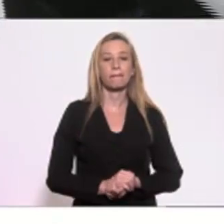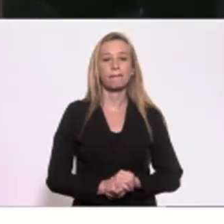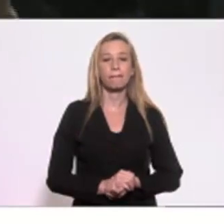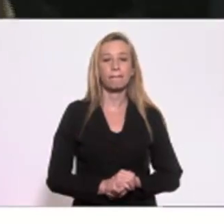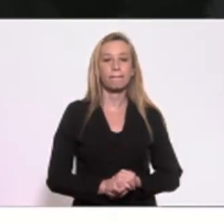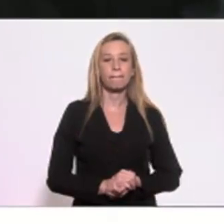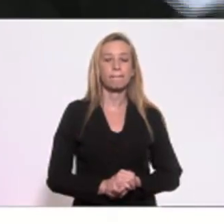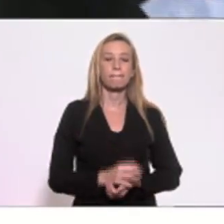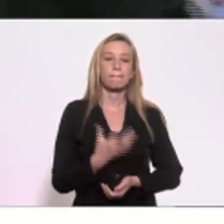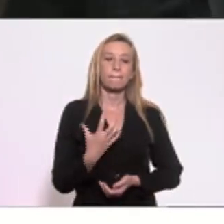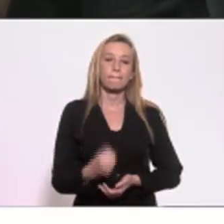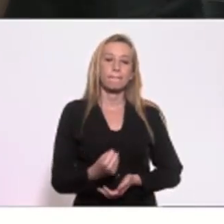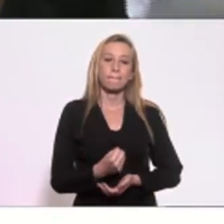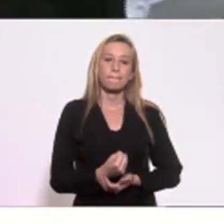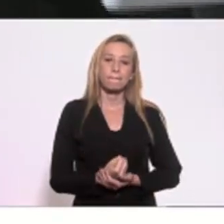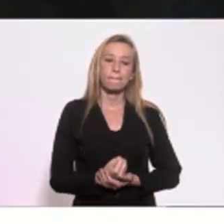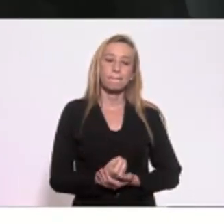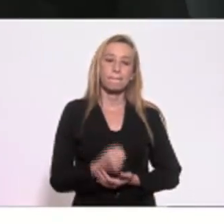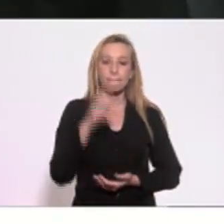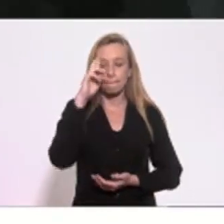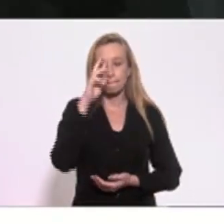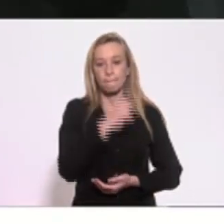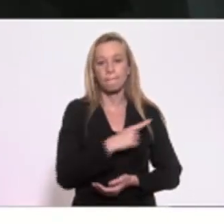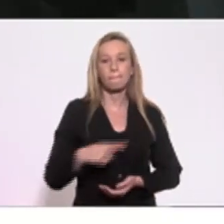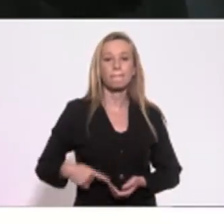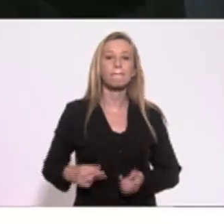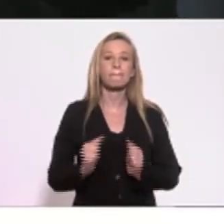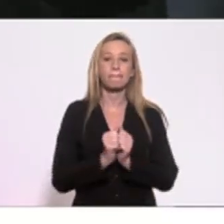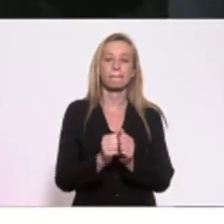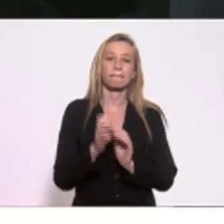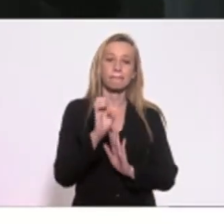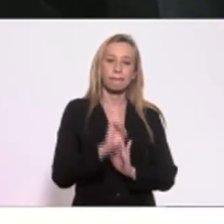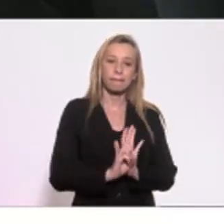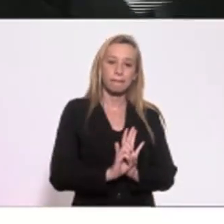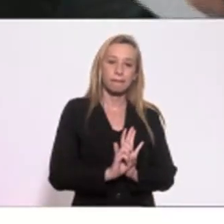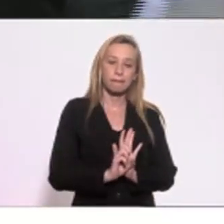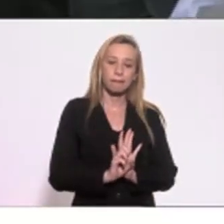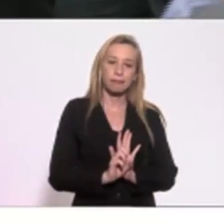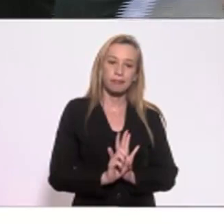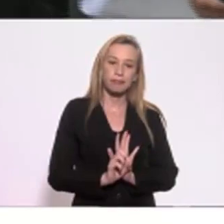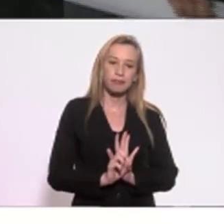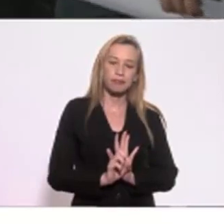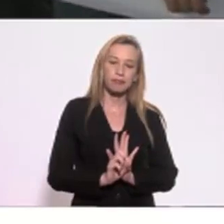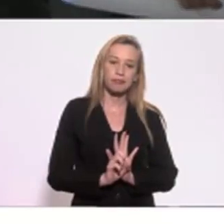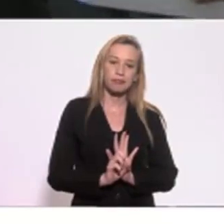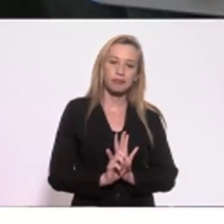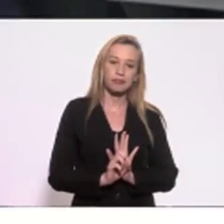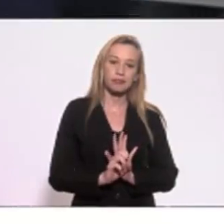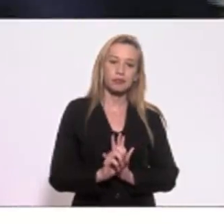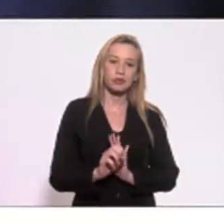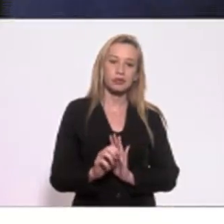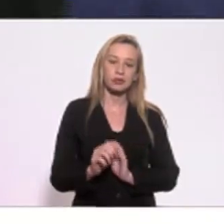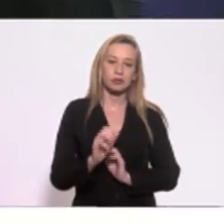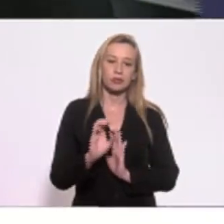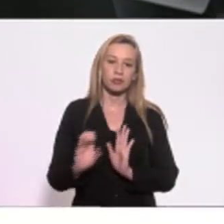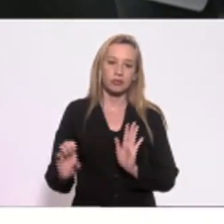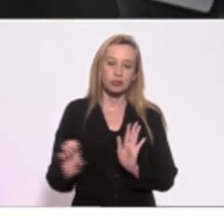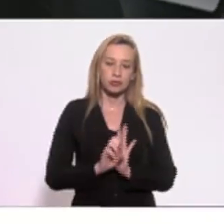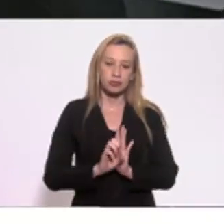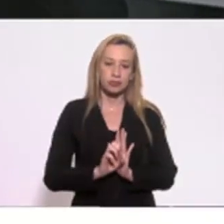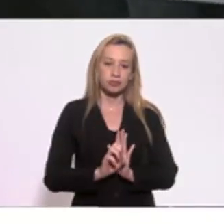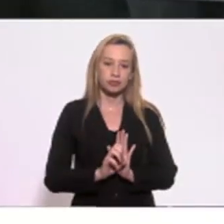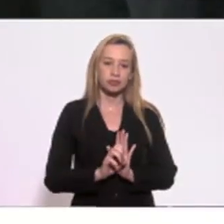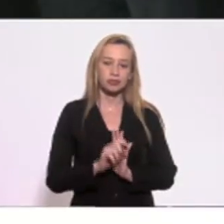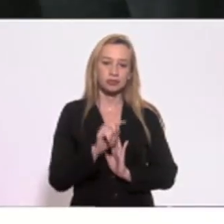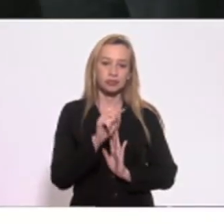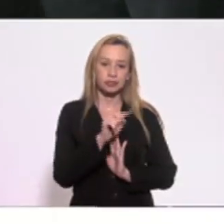É o parecer favorável, senhor presidente, com emenda, que é a emenda, na verdade, que a deputada retirou, não